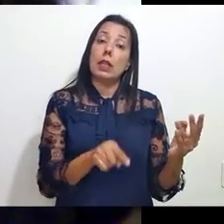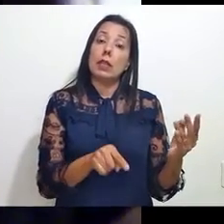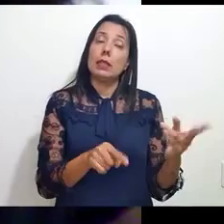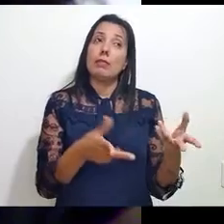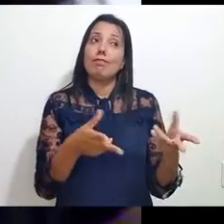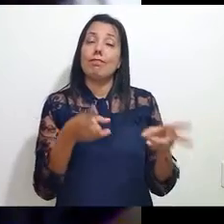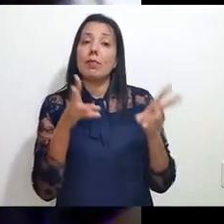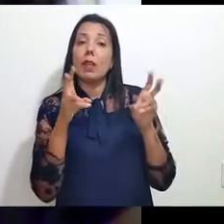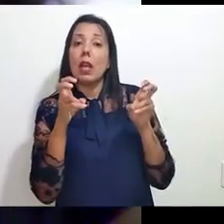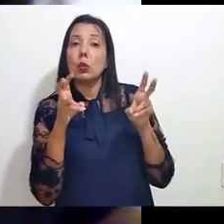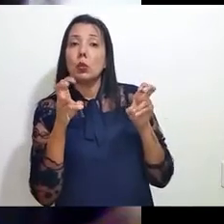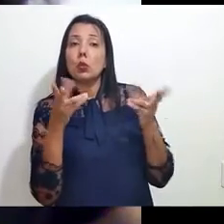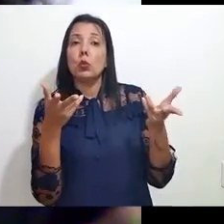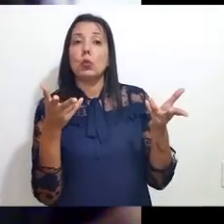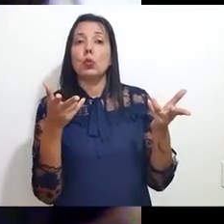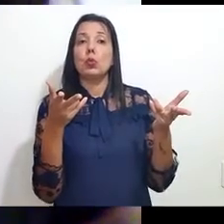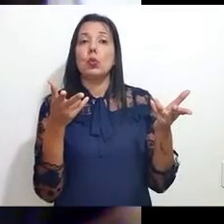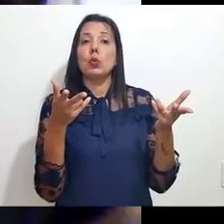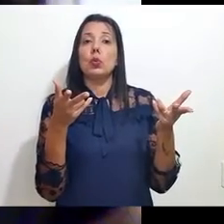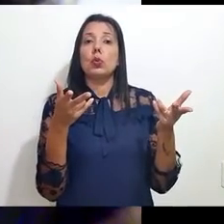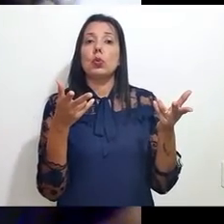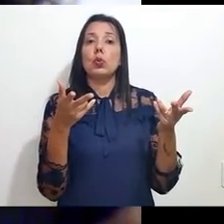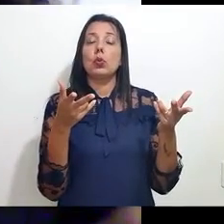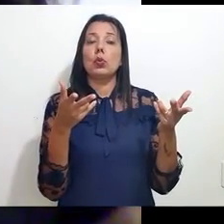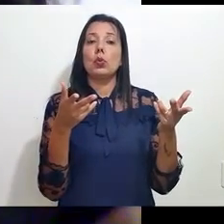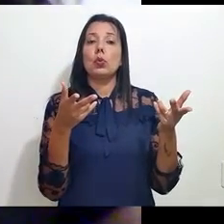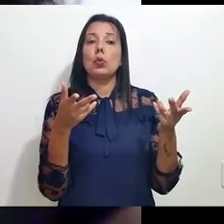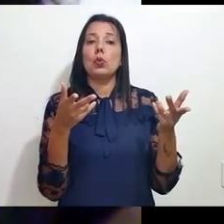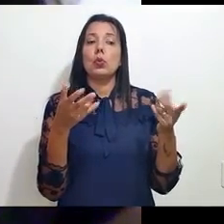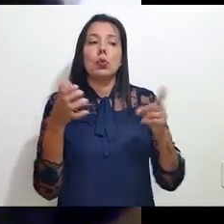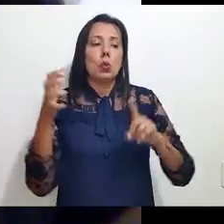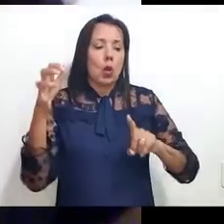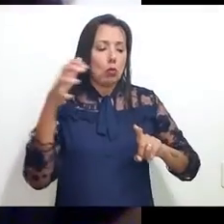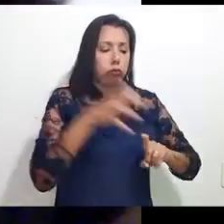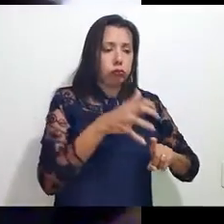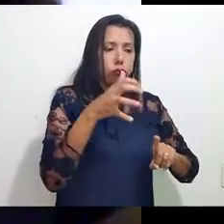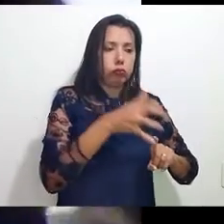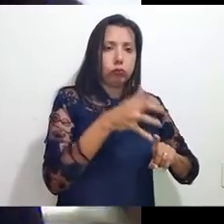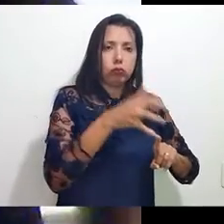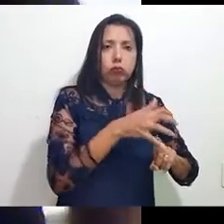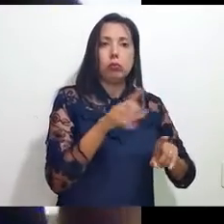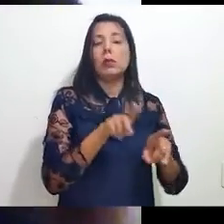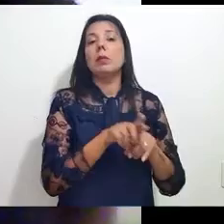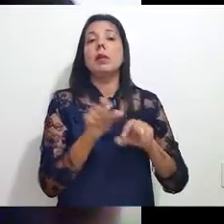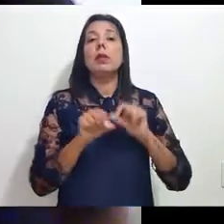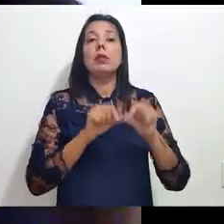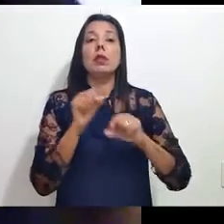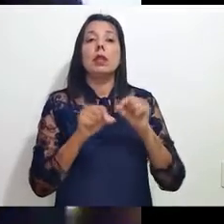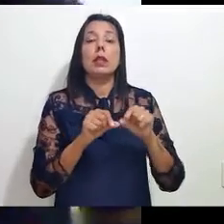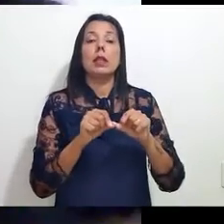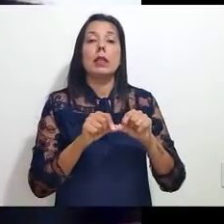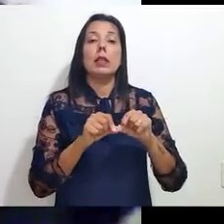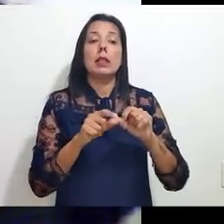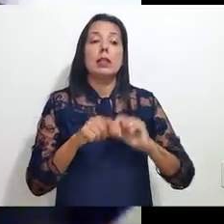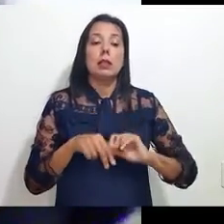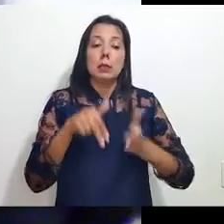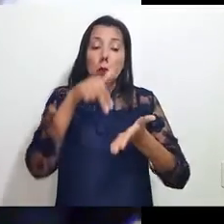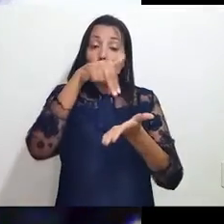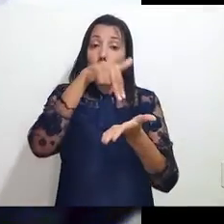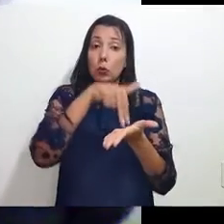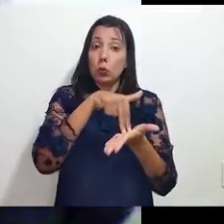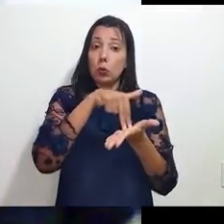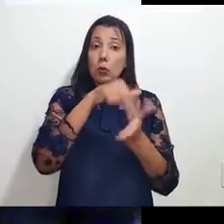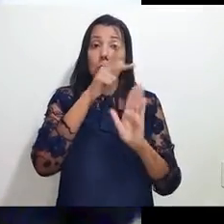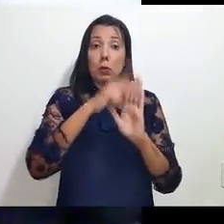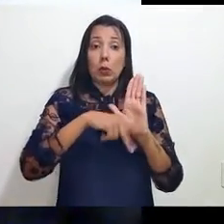uma lei da mordaça para a escola no que se refere à violência e exploração sexual que